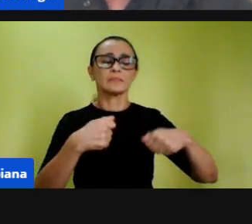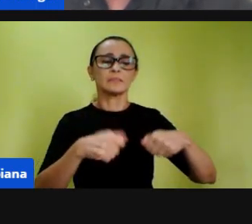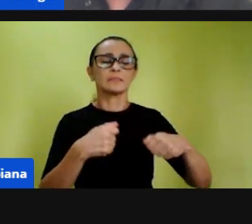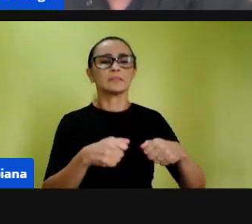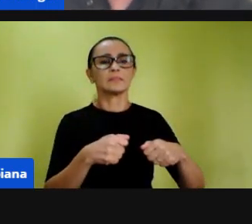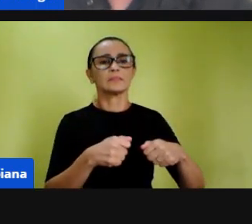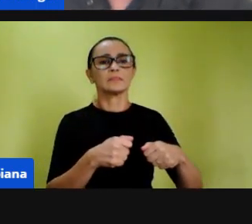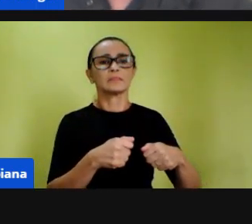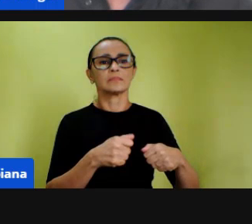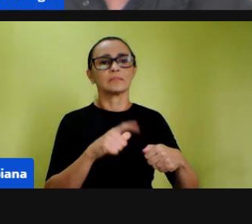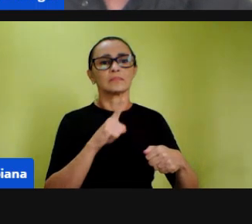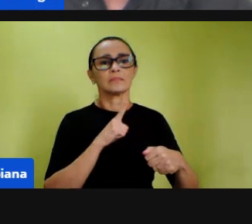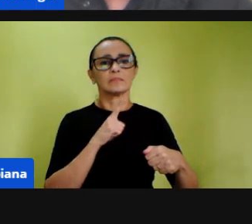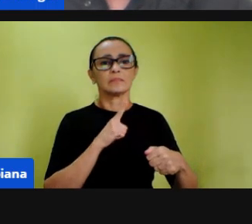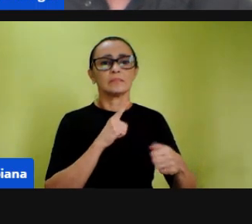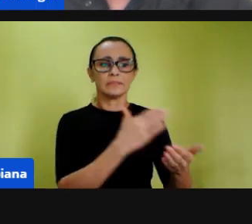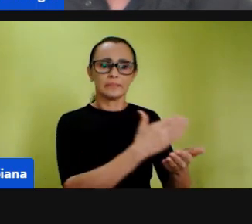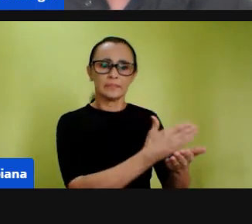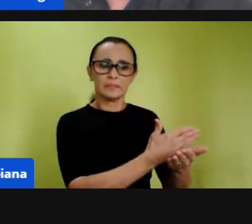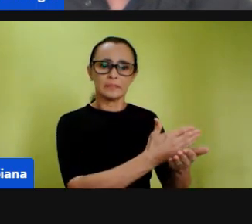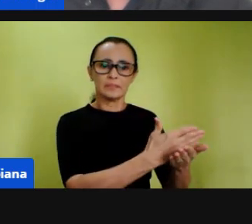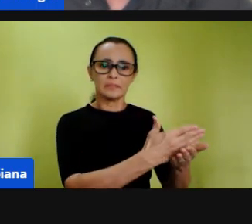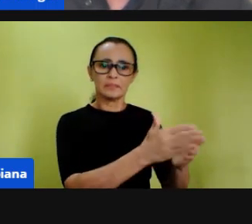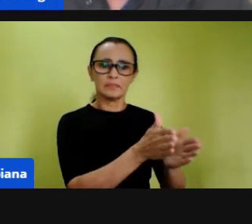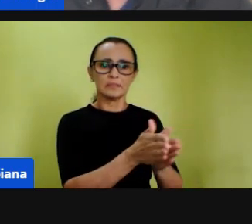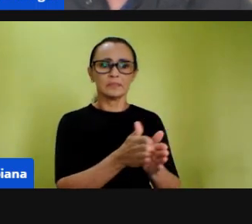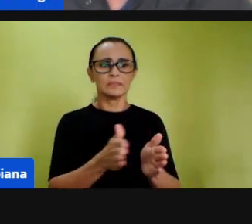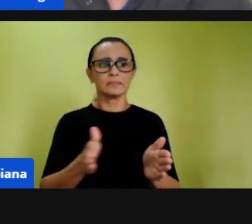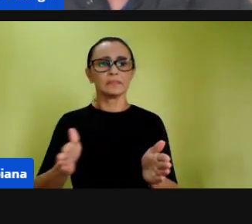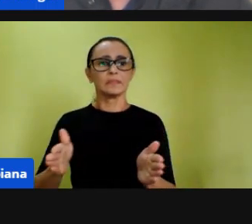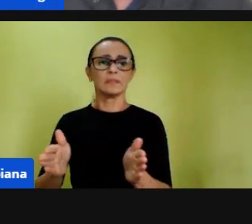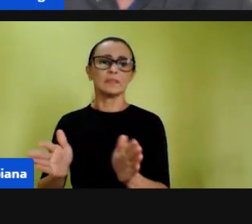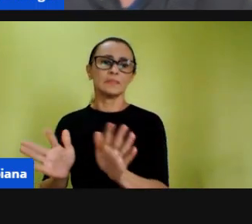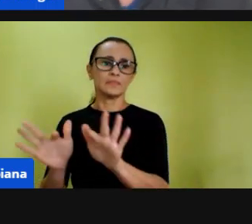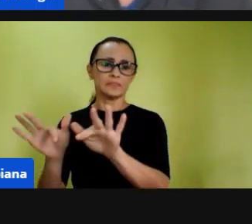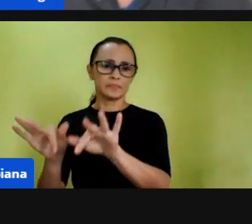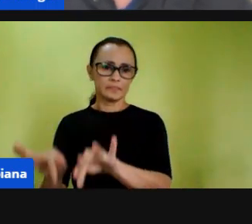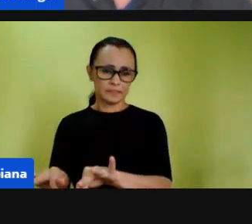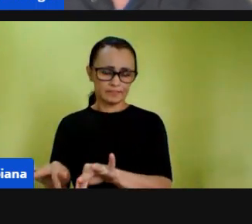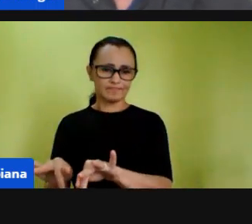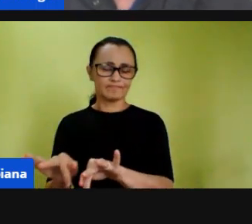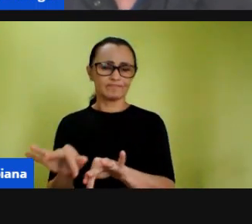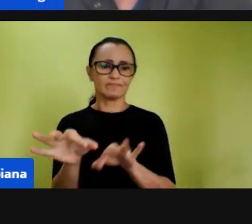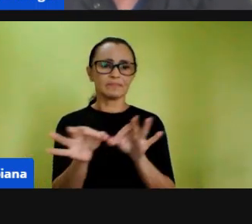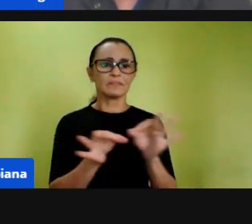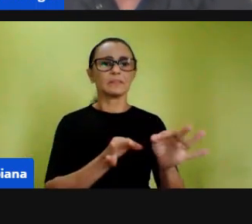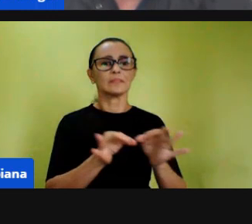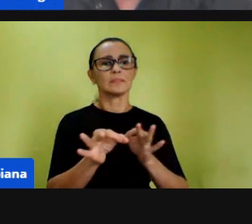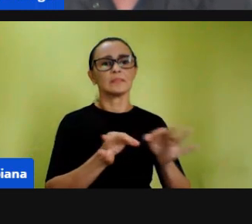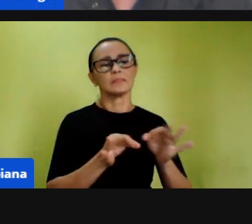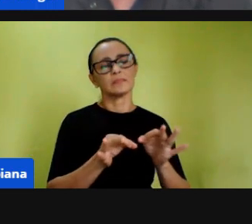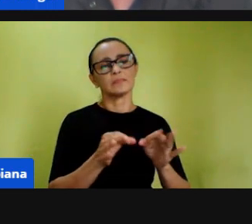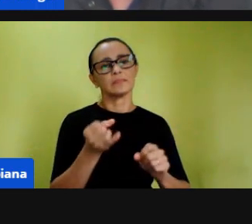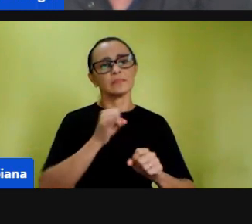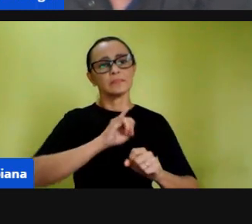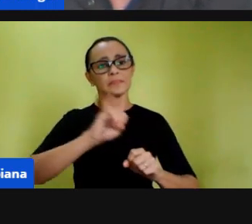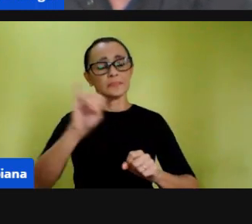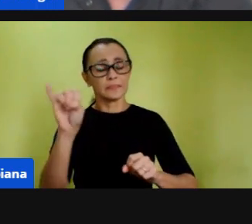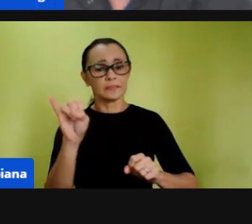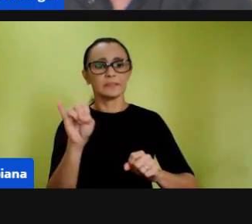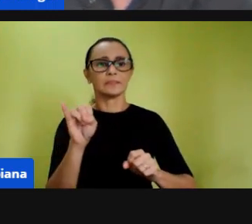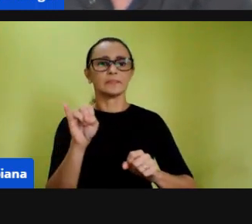ter meio e precisa ter fim, né? Ou seja, né, se no ensino presencial essa